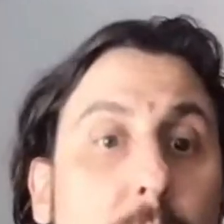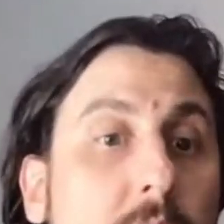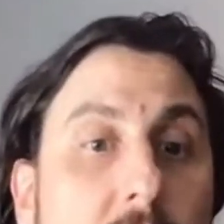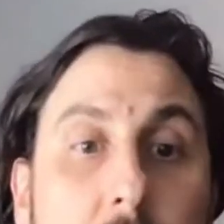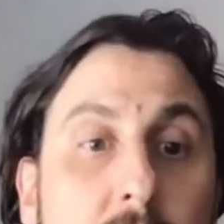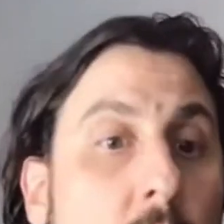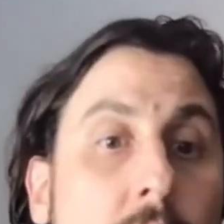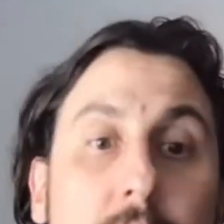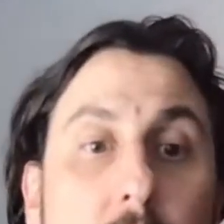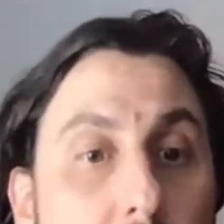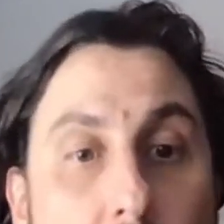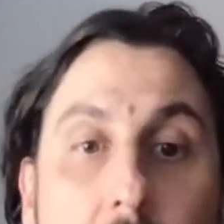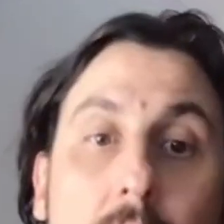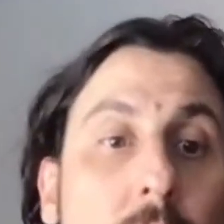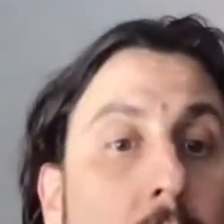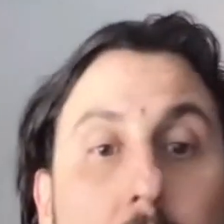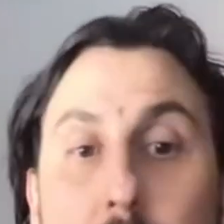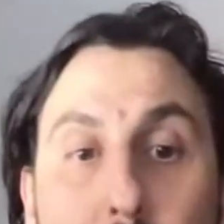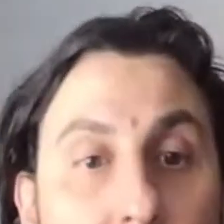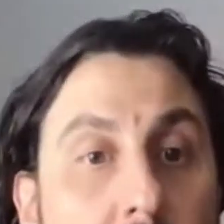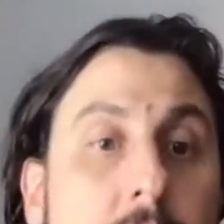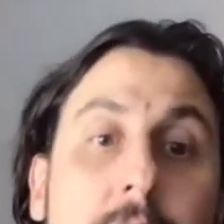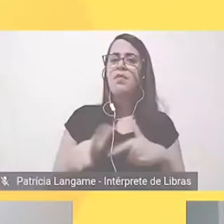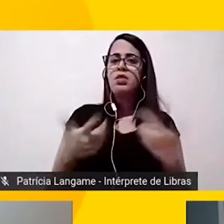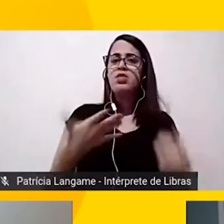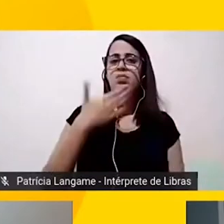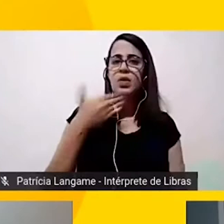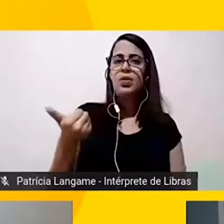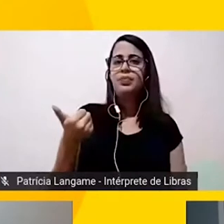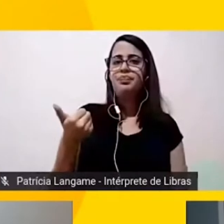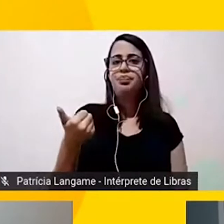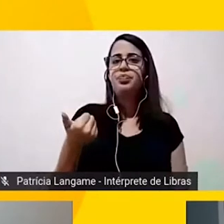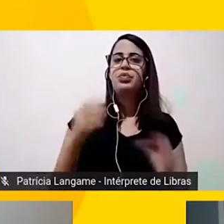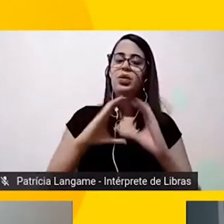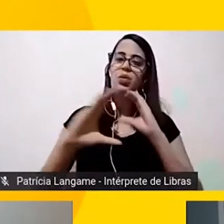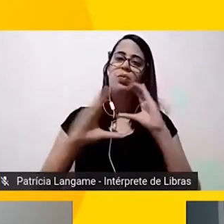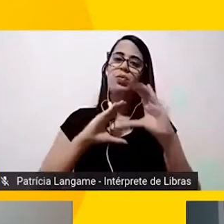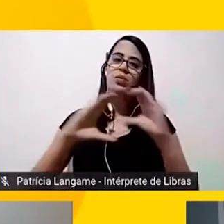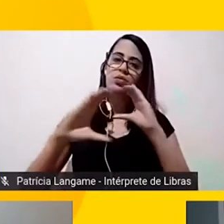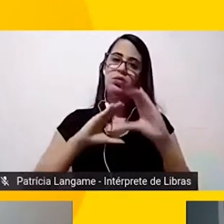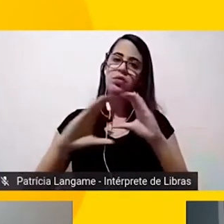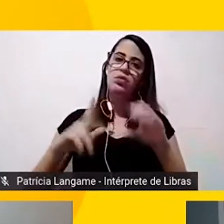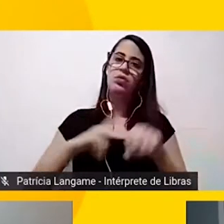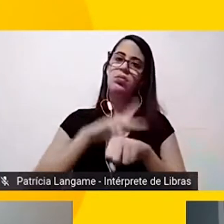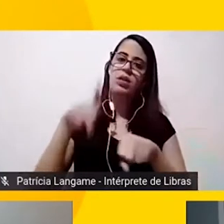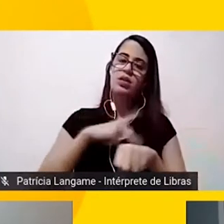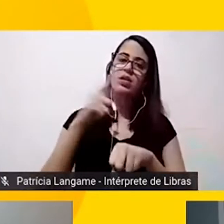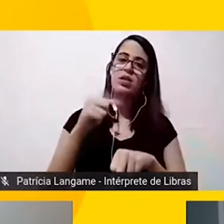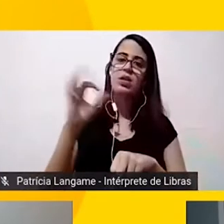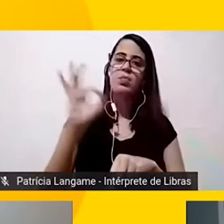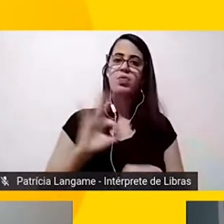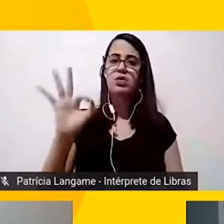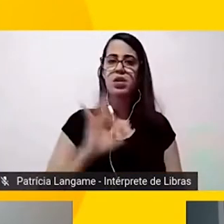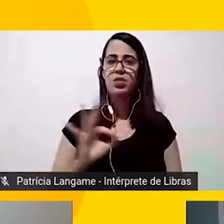Leandro Demore, diretor executivo do The Intercept Brasil, junto com outros jornalistas e professores da UFRJ,